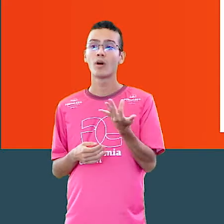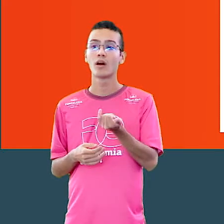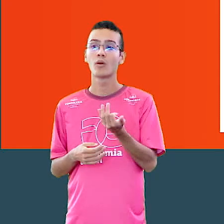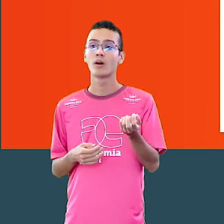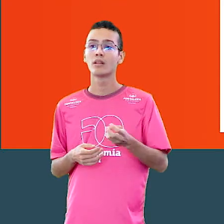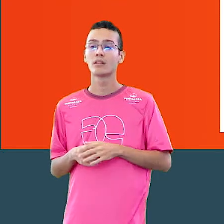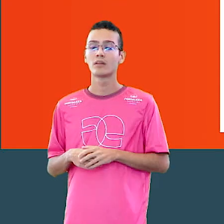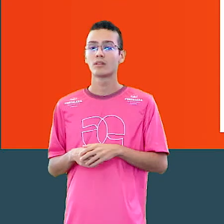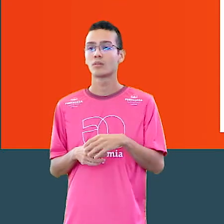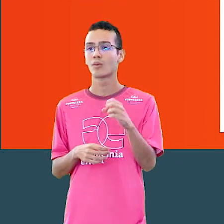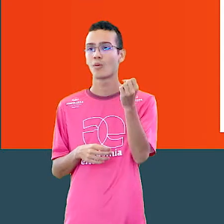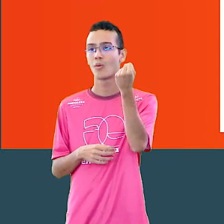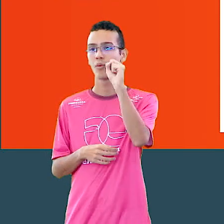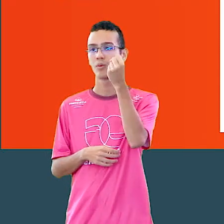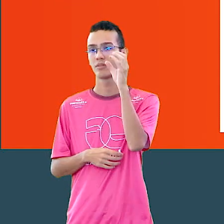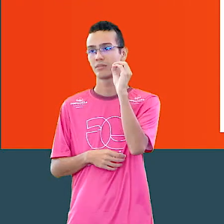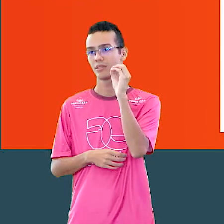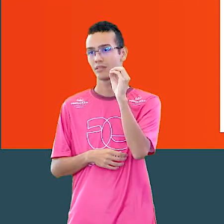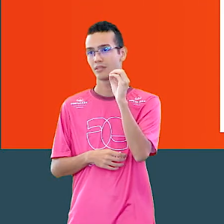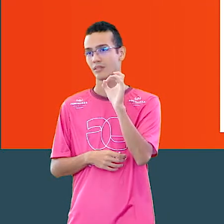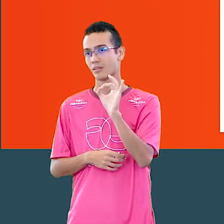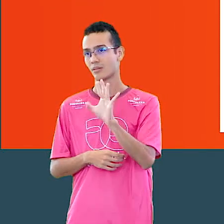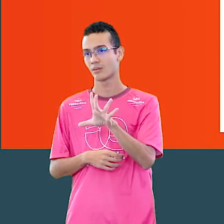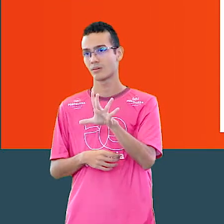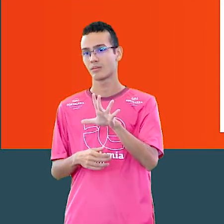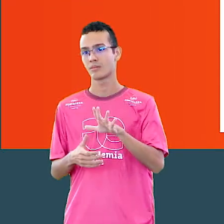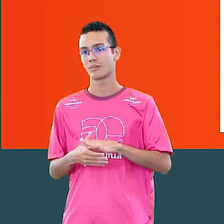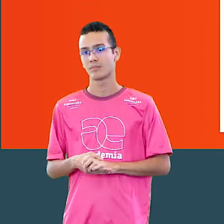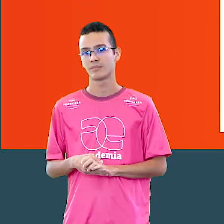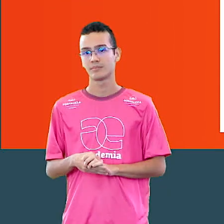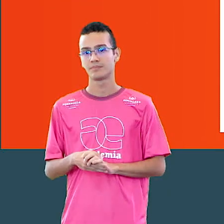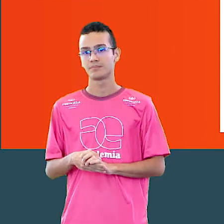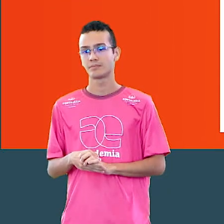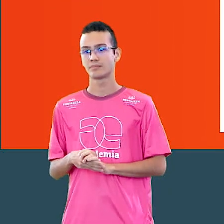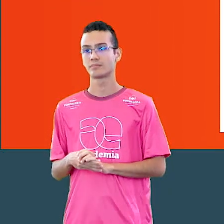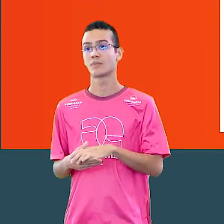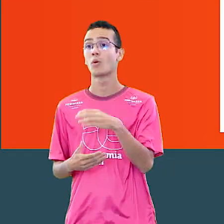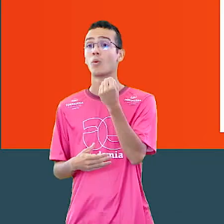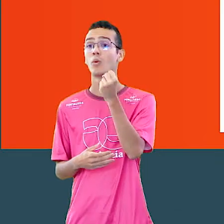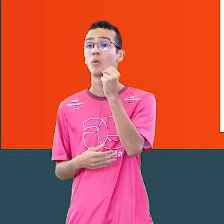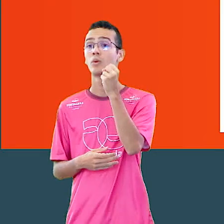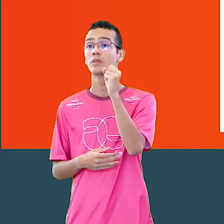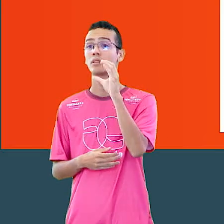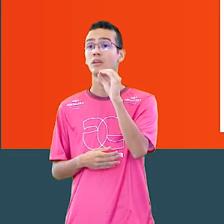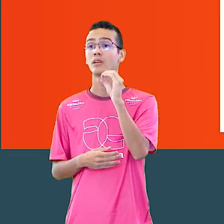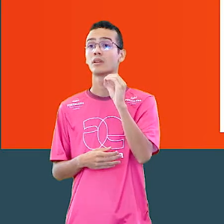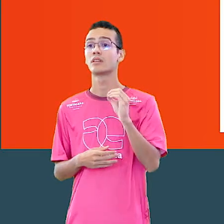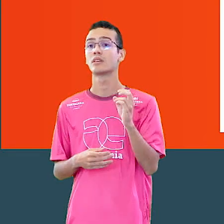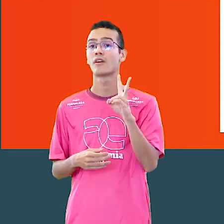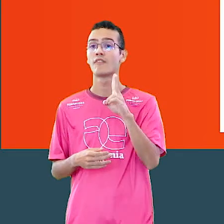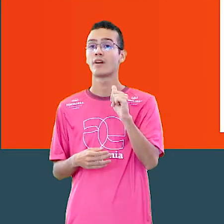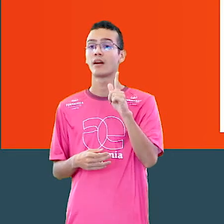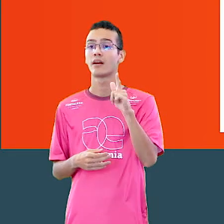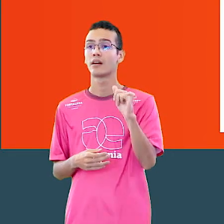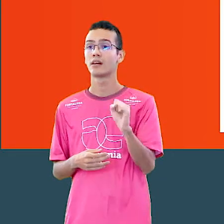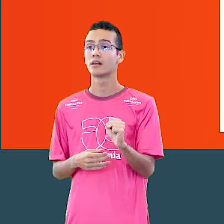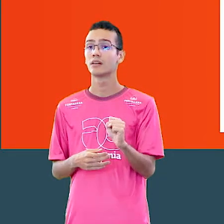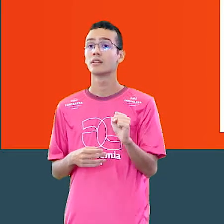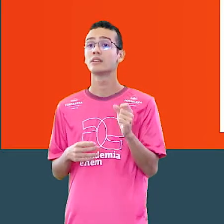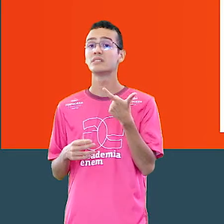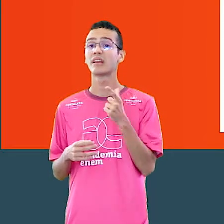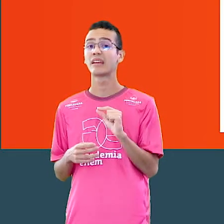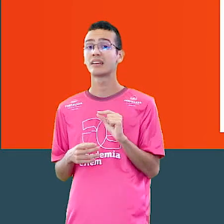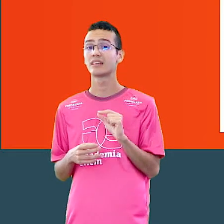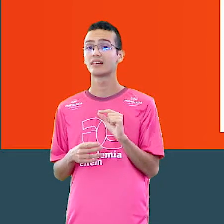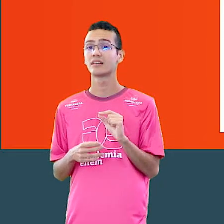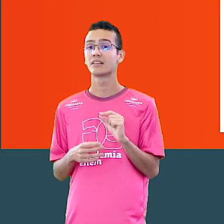80. Muito bem. E elas são para quem, essas 80 vagas? para vocês. Para